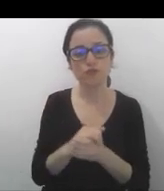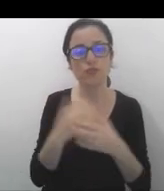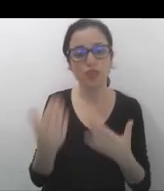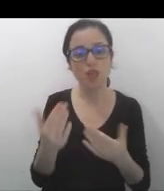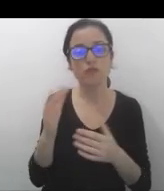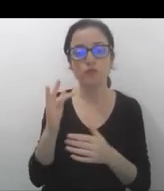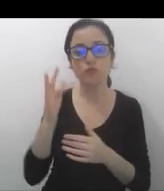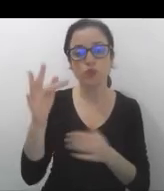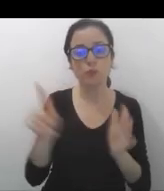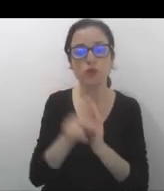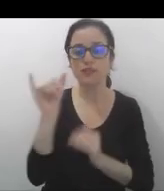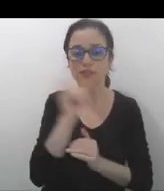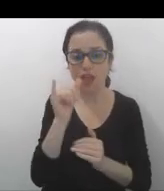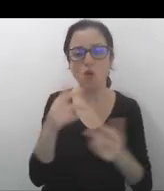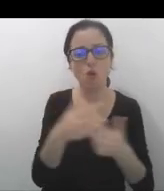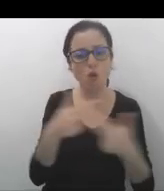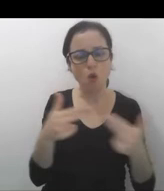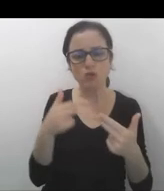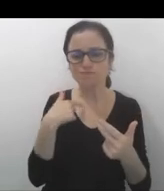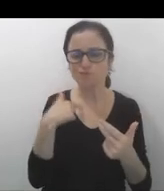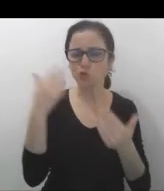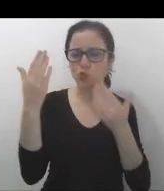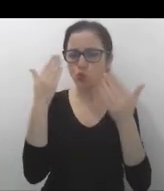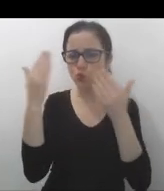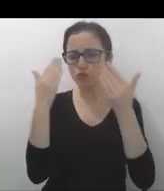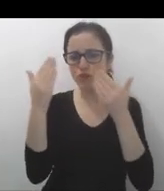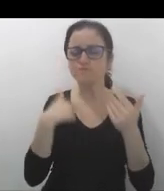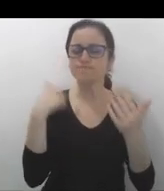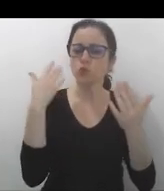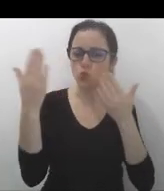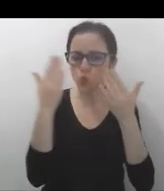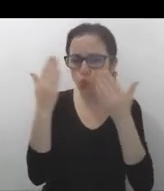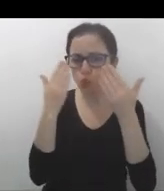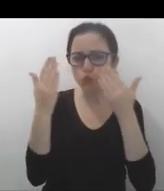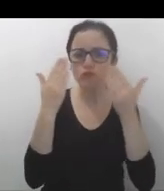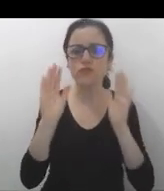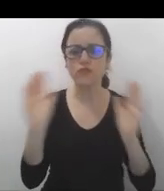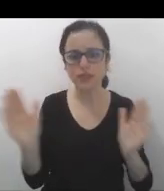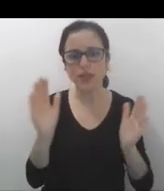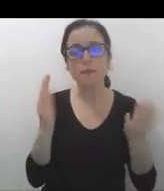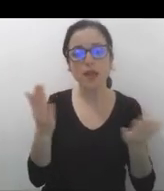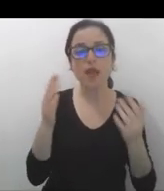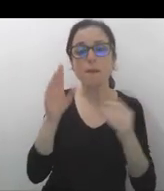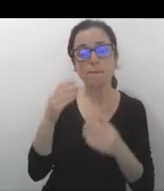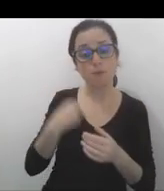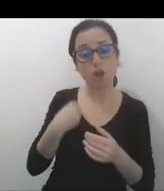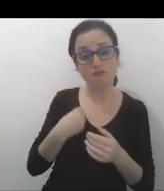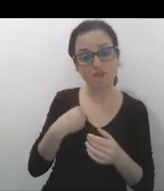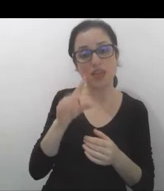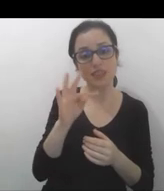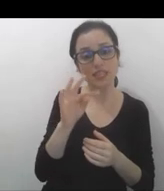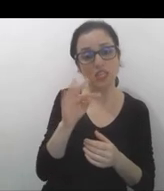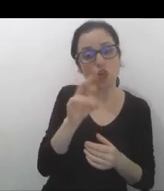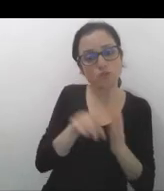mesmo do Bard com os futuristas italianos, que era algo então, que eu suspeitava. Eu suspeitava, mas tanto